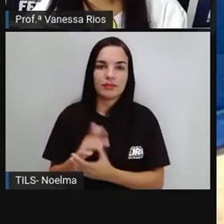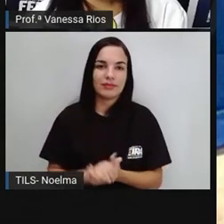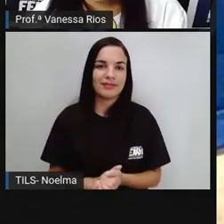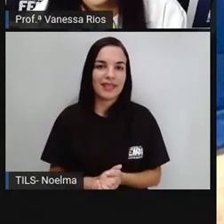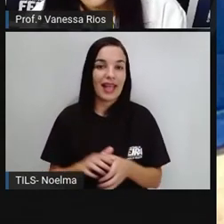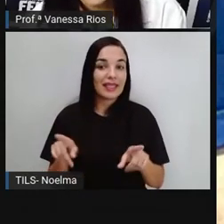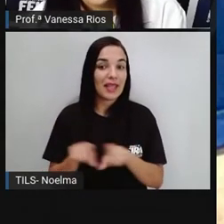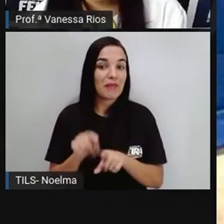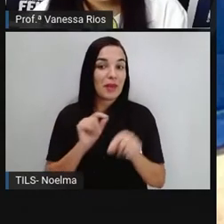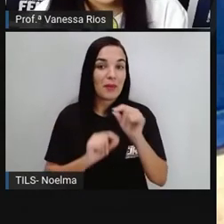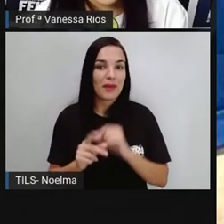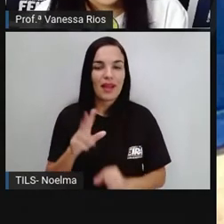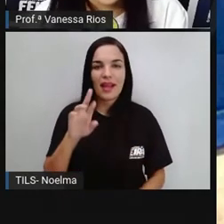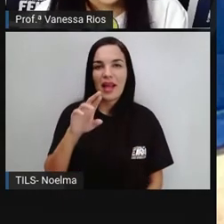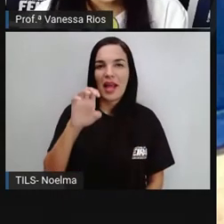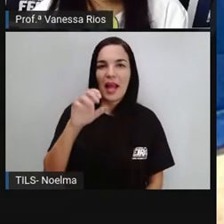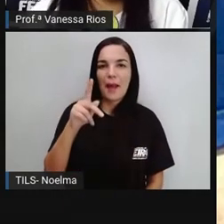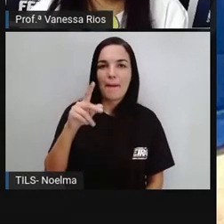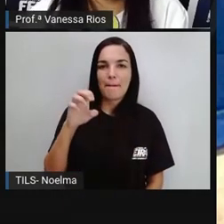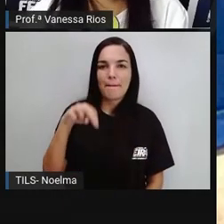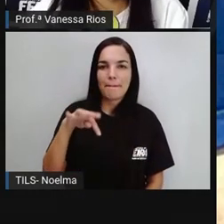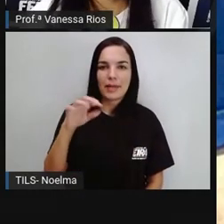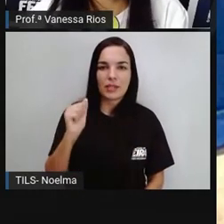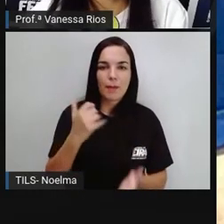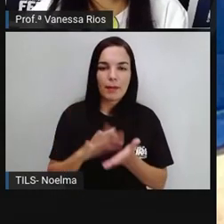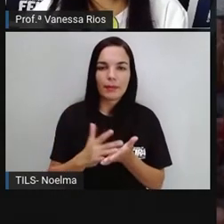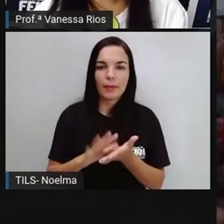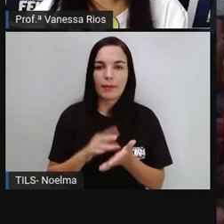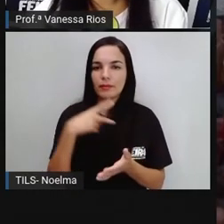temos também o repente, né?